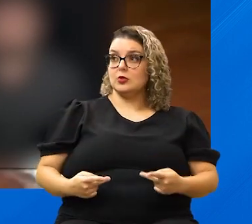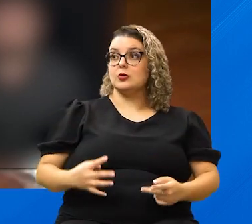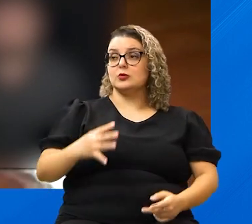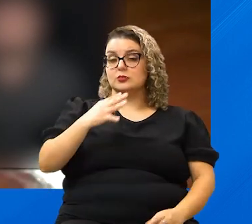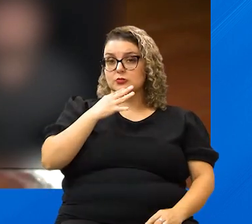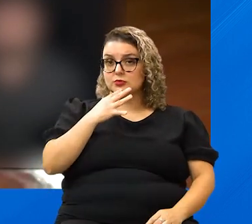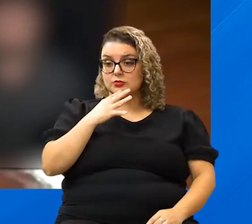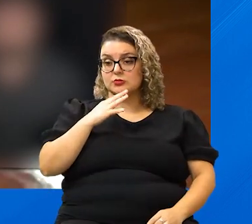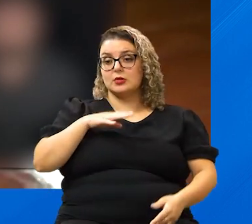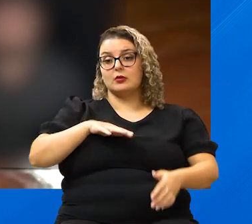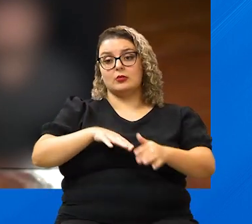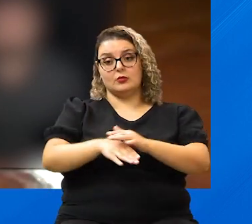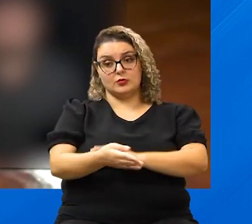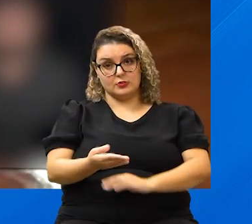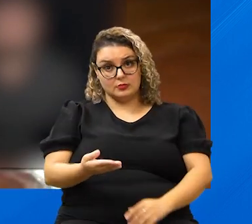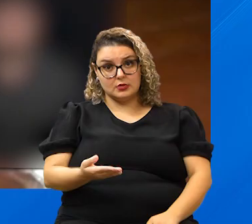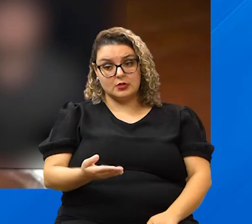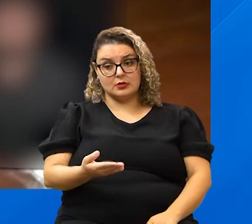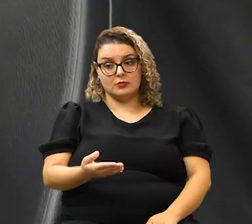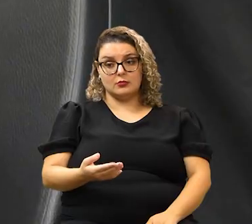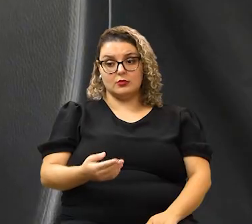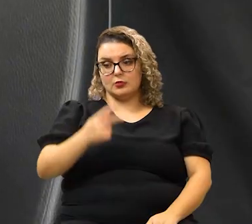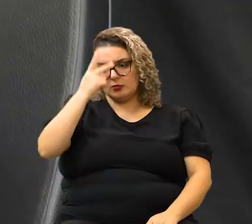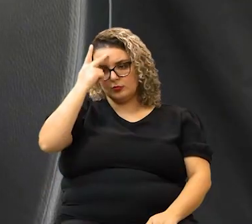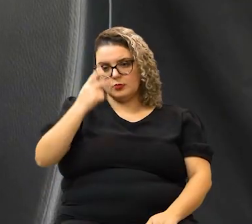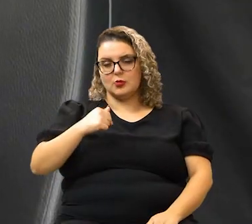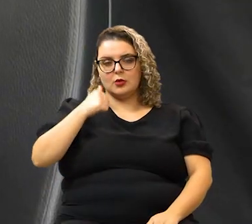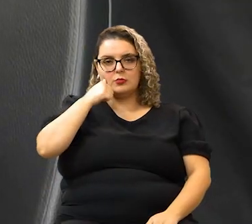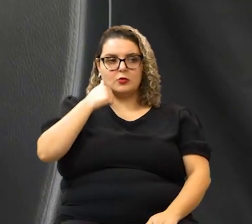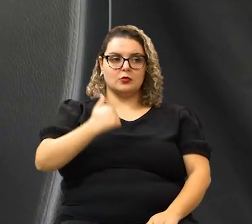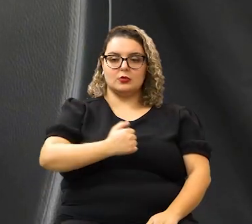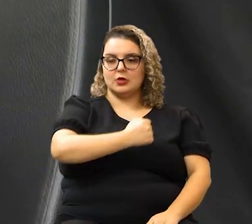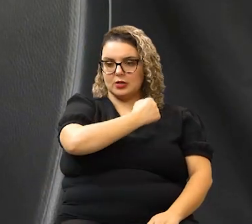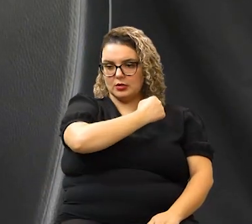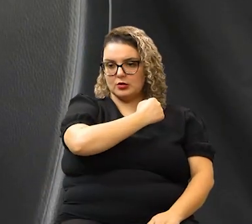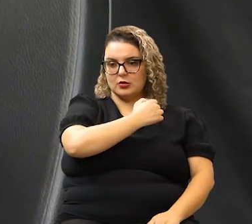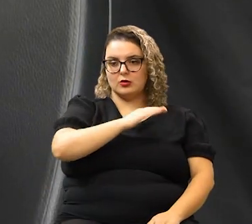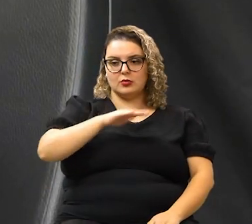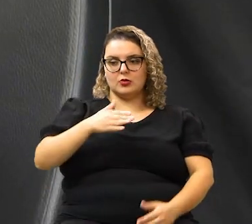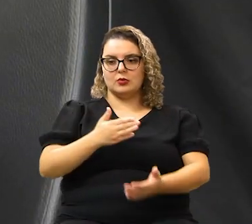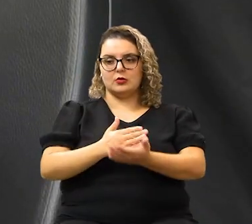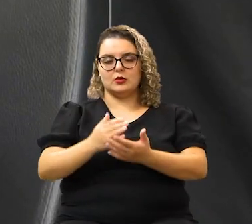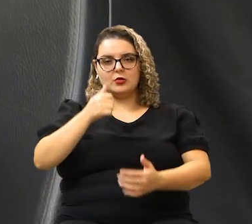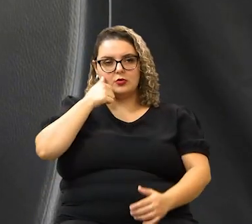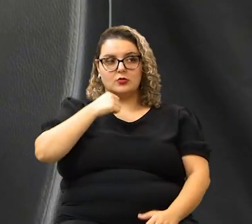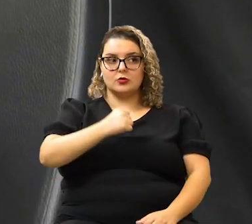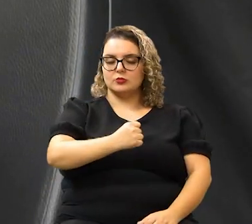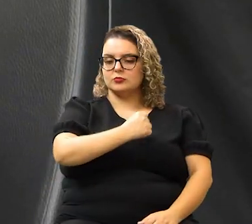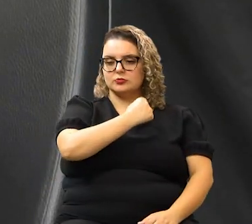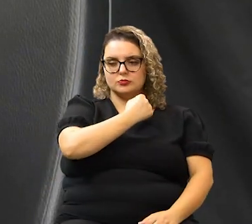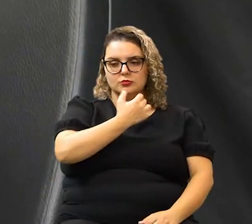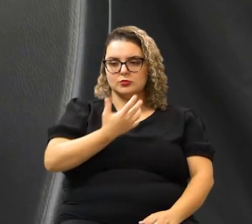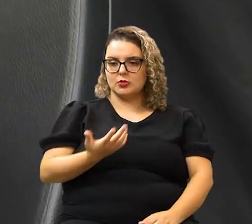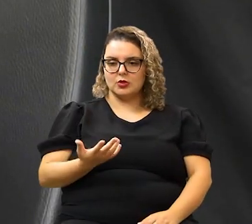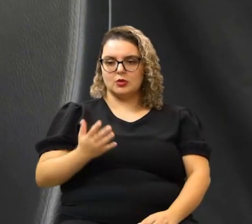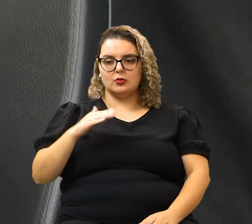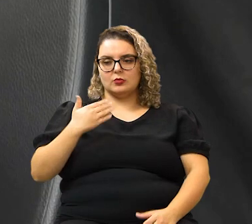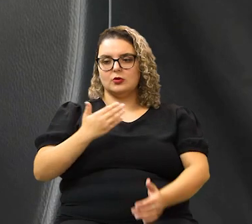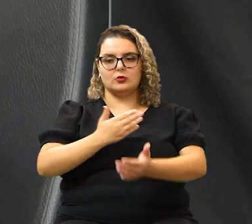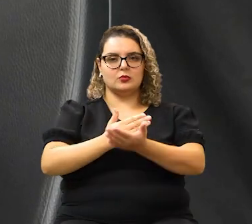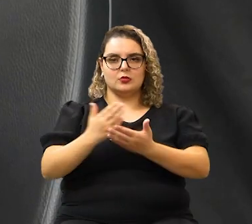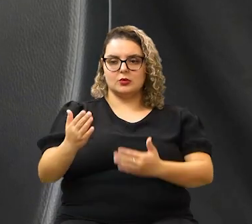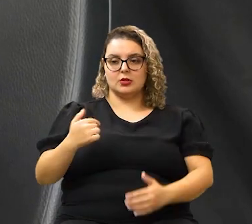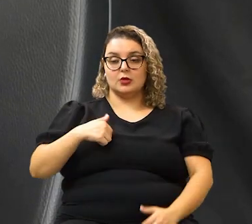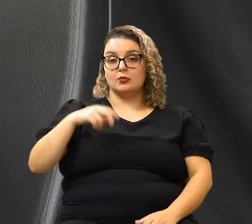próprio feminismo. Quando comecei aqui, o feminismo foi né, quando a gente começou, eu lembro que eu tinha que ter